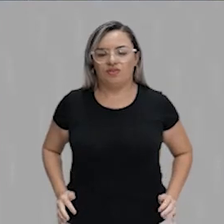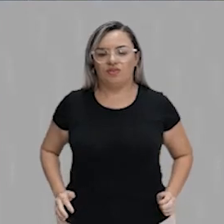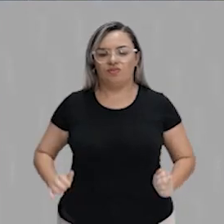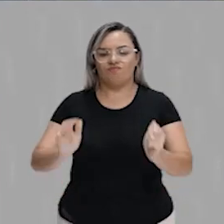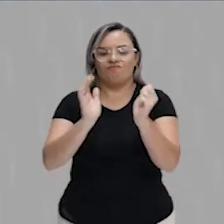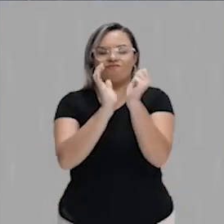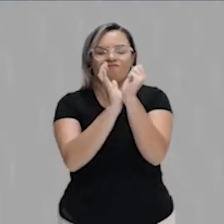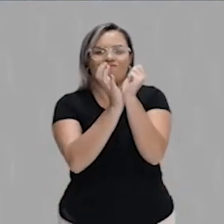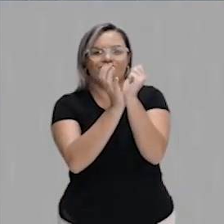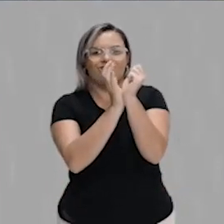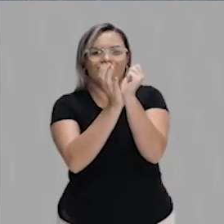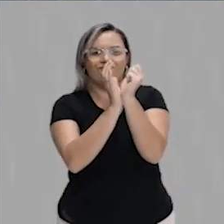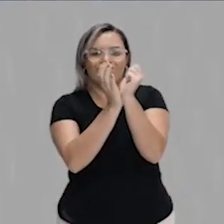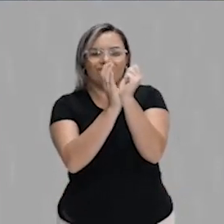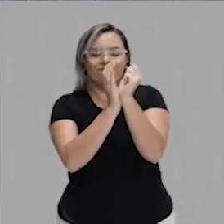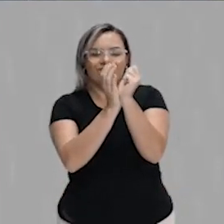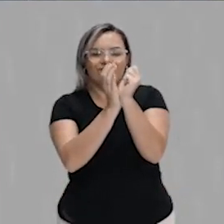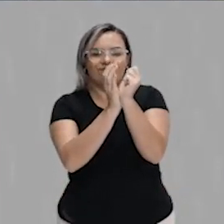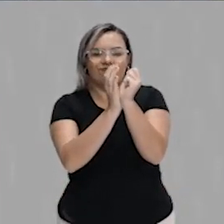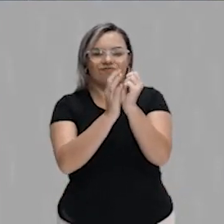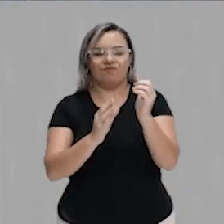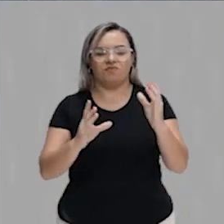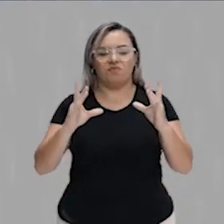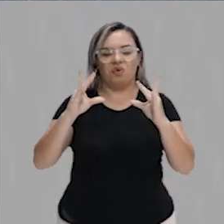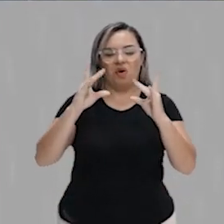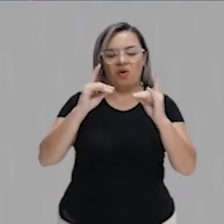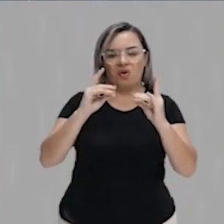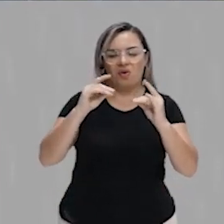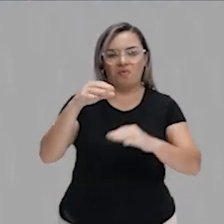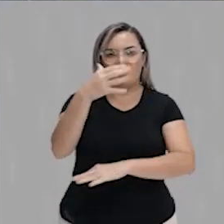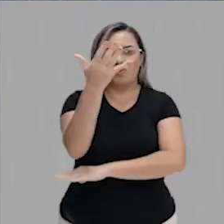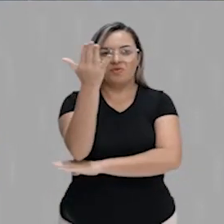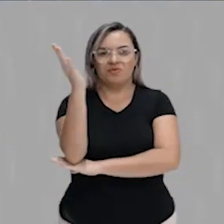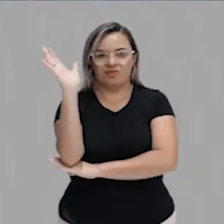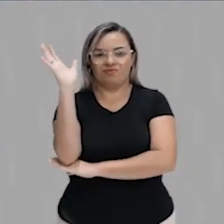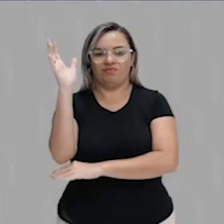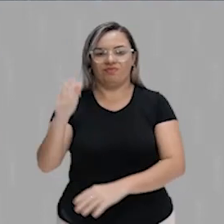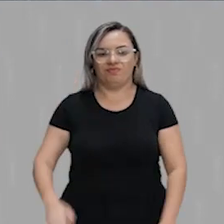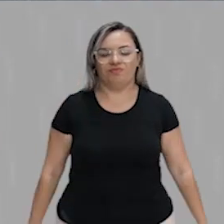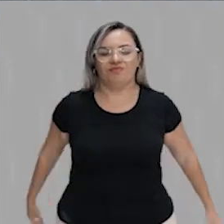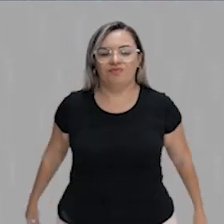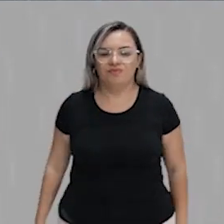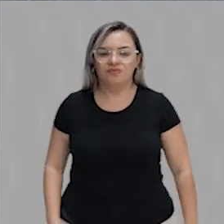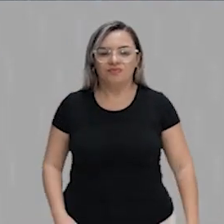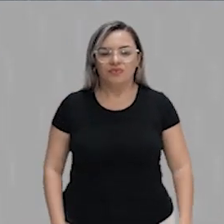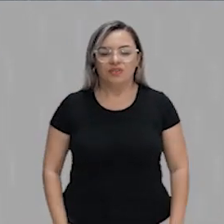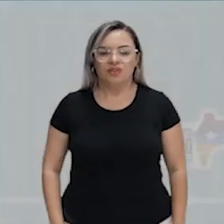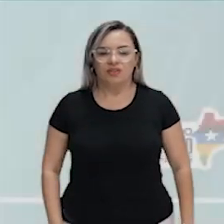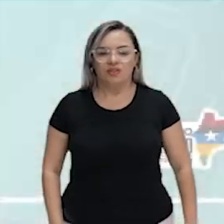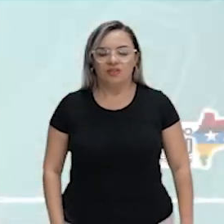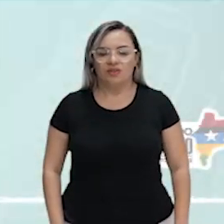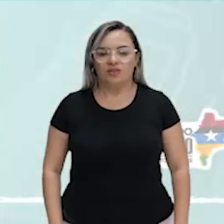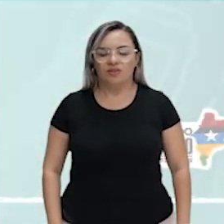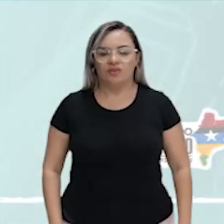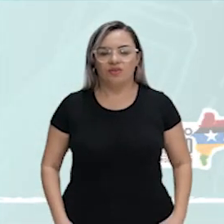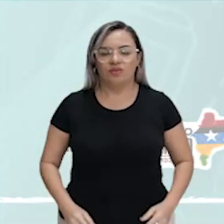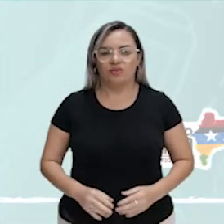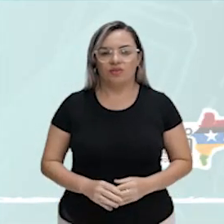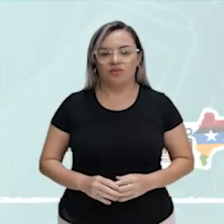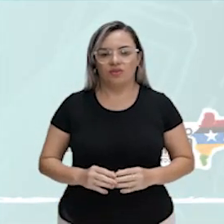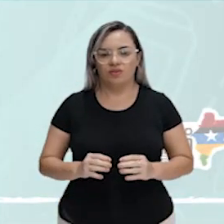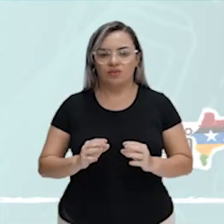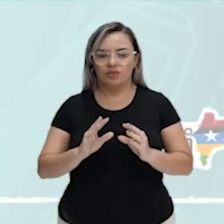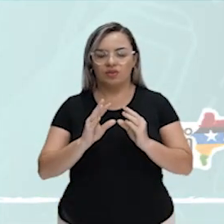vegetal, vai falar principalmente hormônios vegetais, certo? Então, o que são fitormônios?